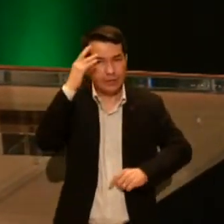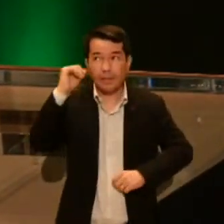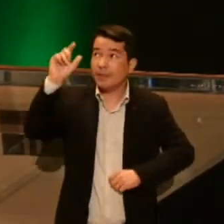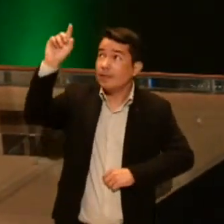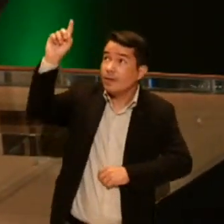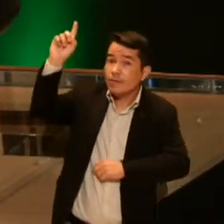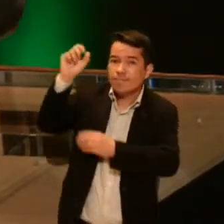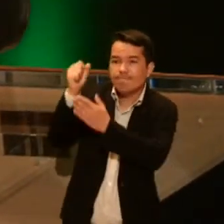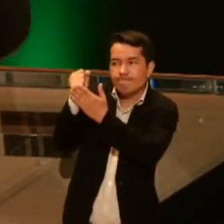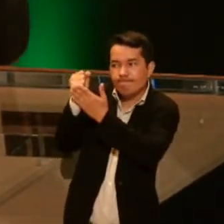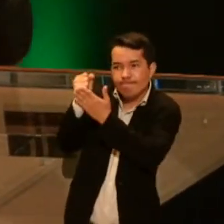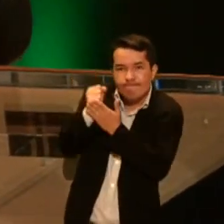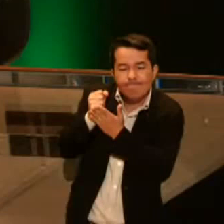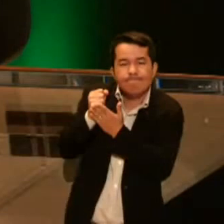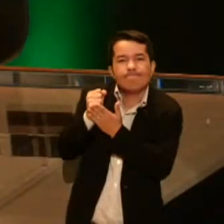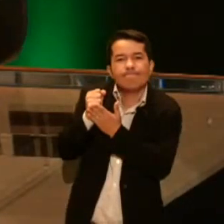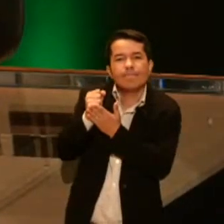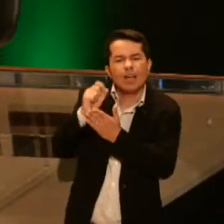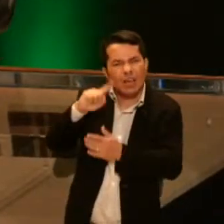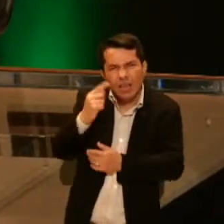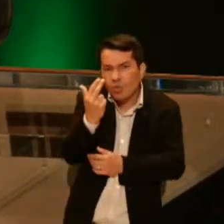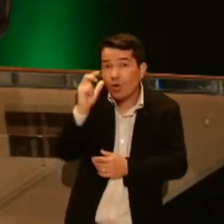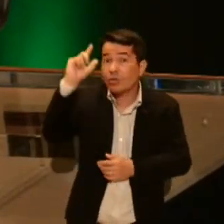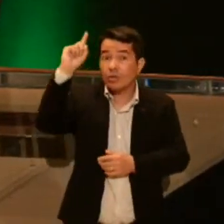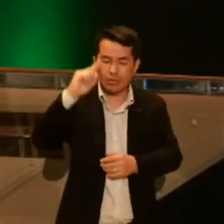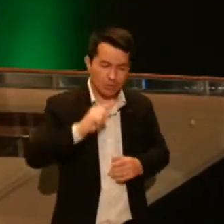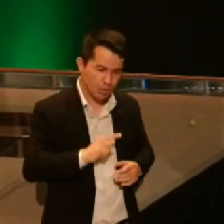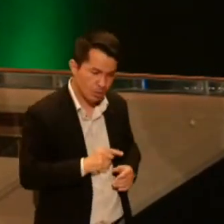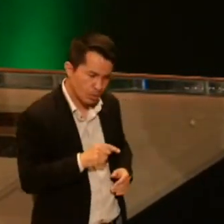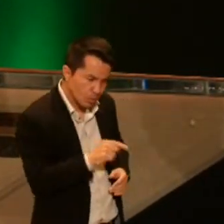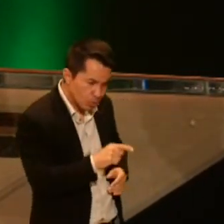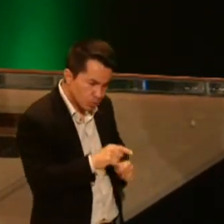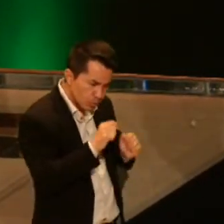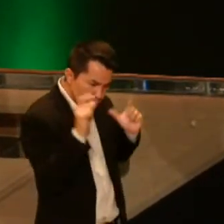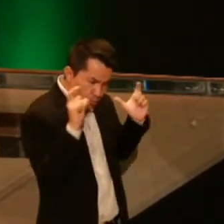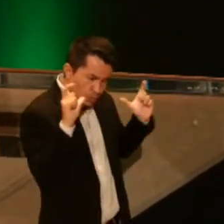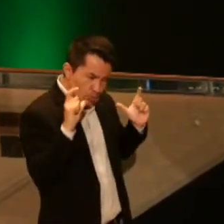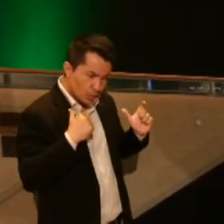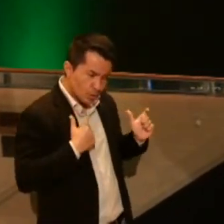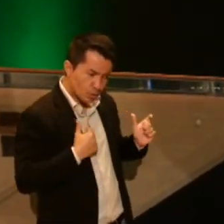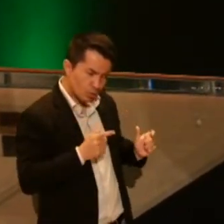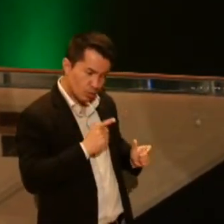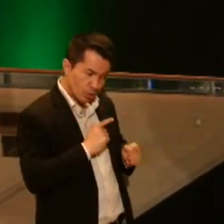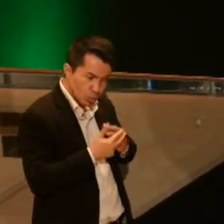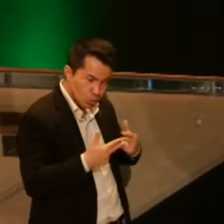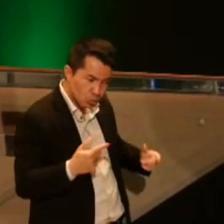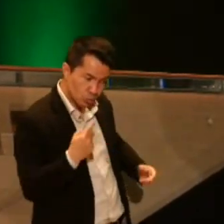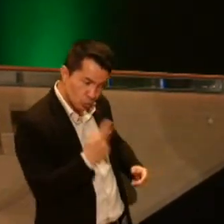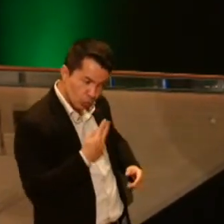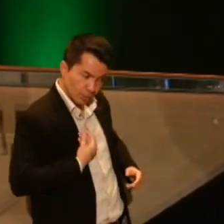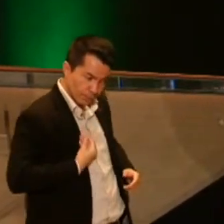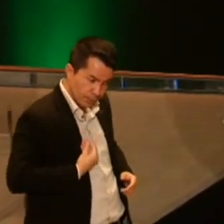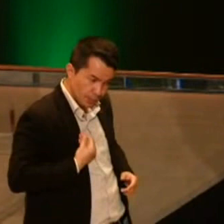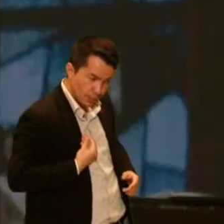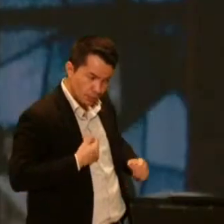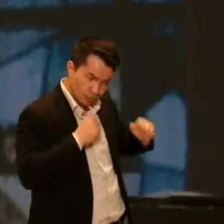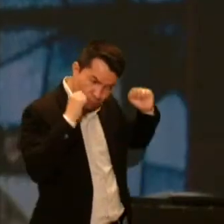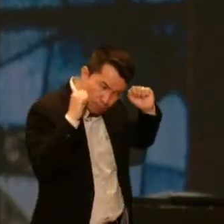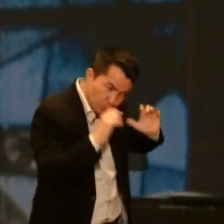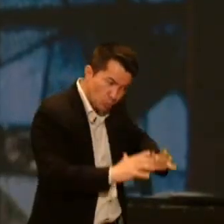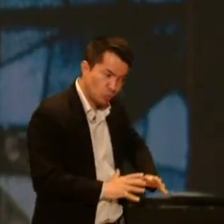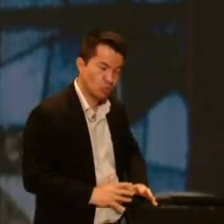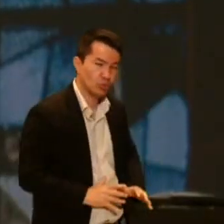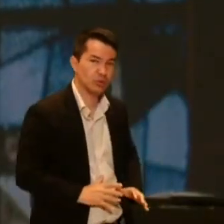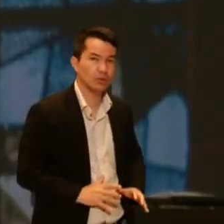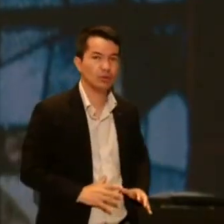gente assim, escuta, acorda, eu tenho algo para a sua vida, e não há distância